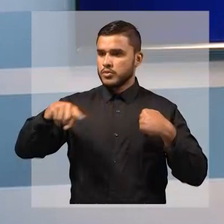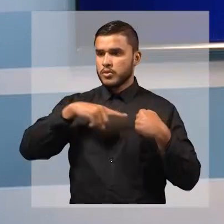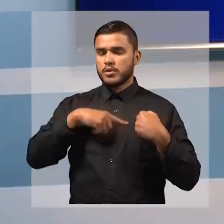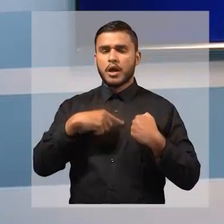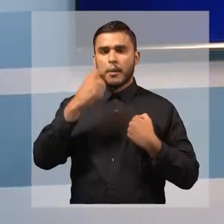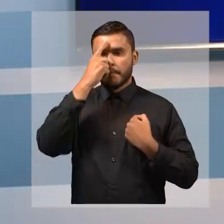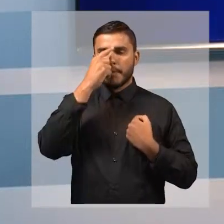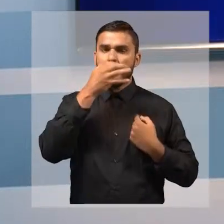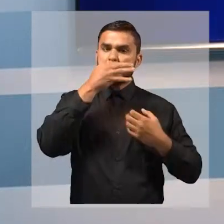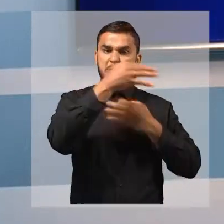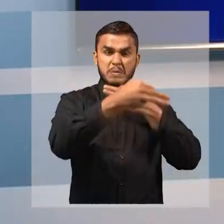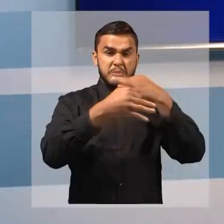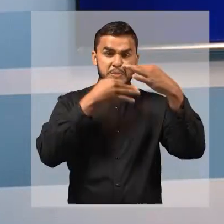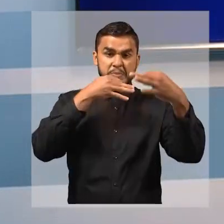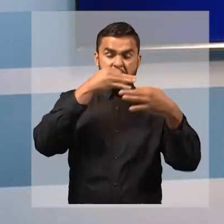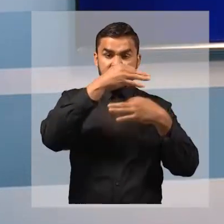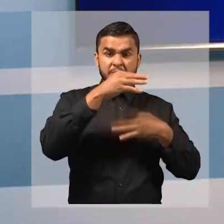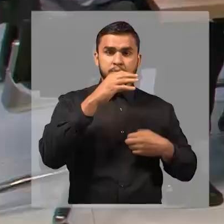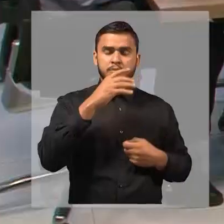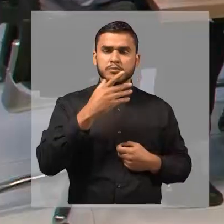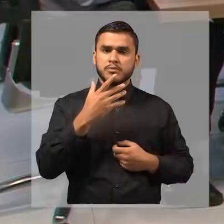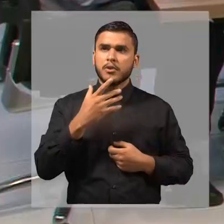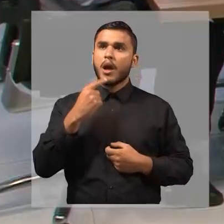aqui nós não estamos, por favor,